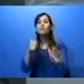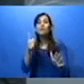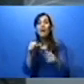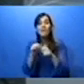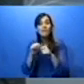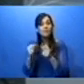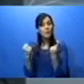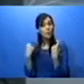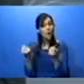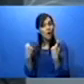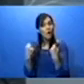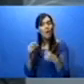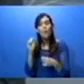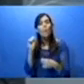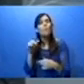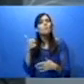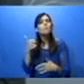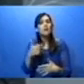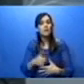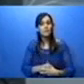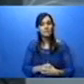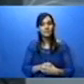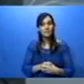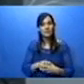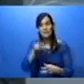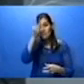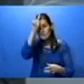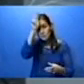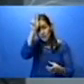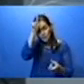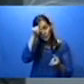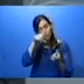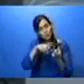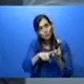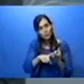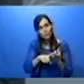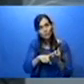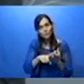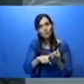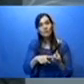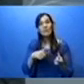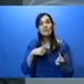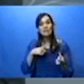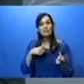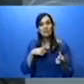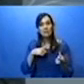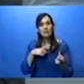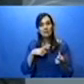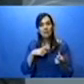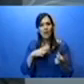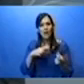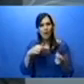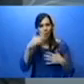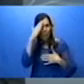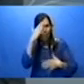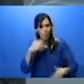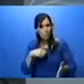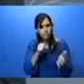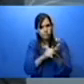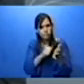desenvolverem articulação? Bom, insetos, crustáceos, como o siri, a